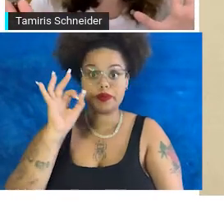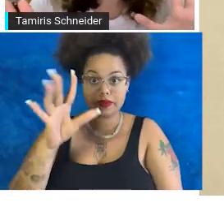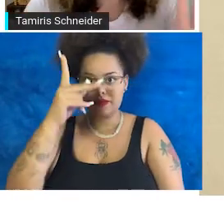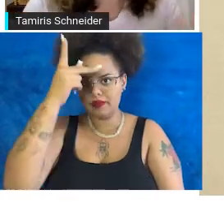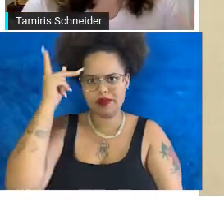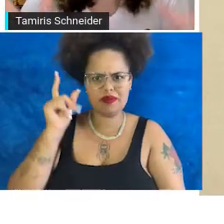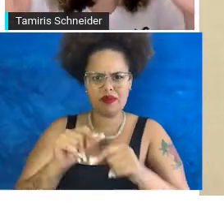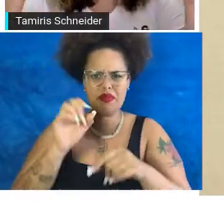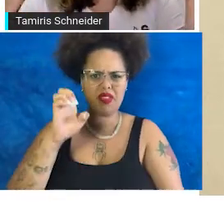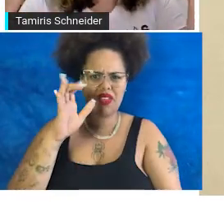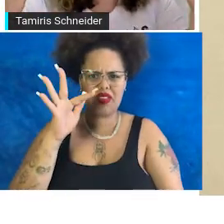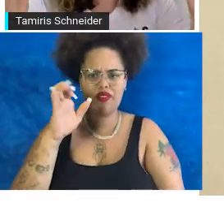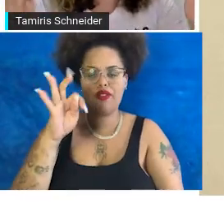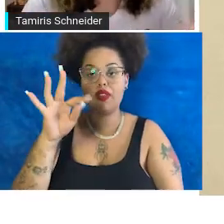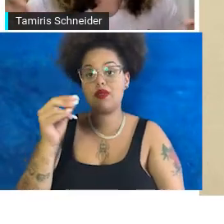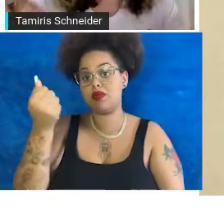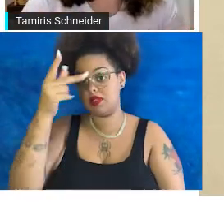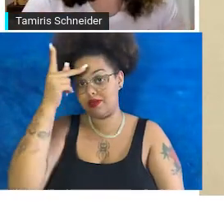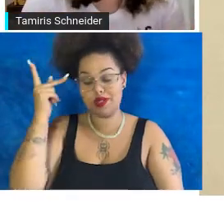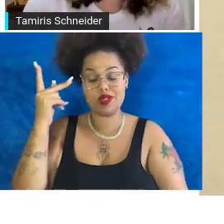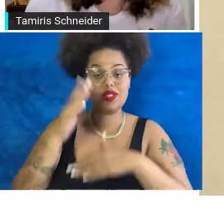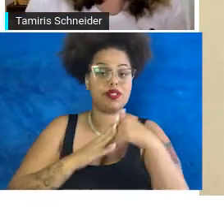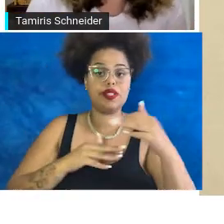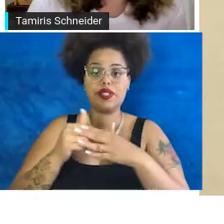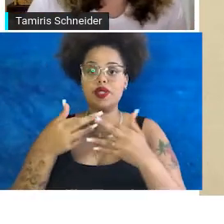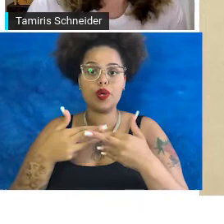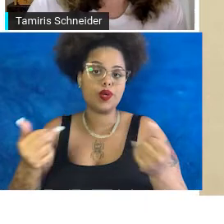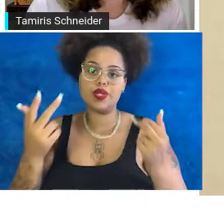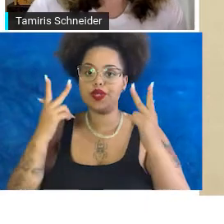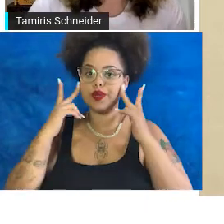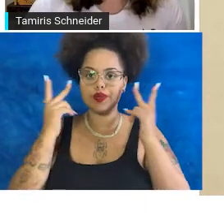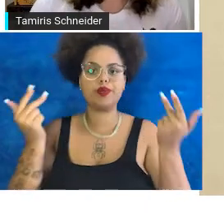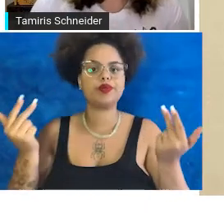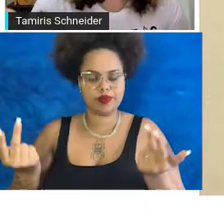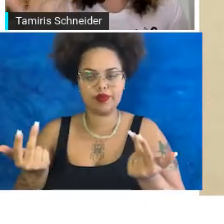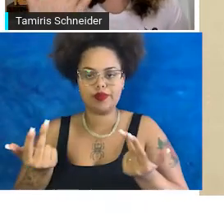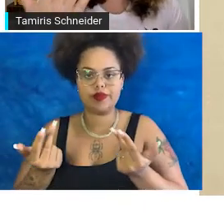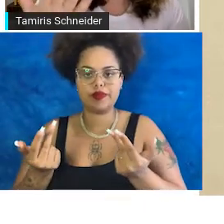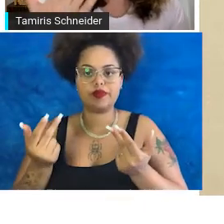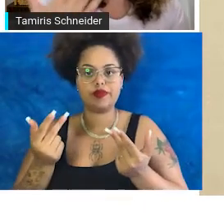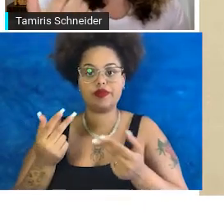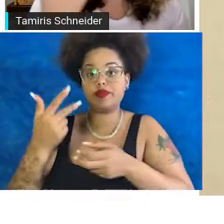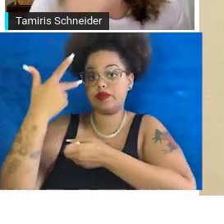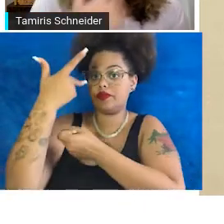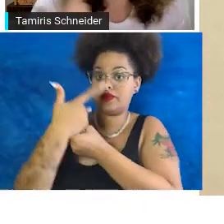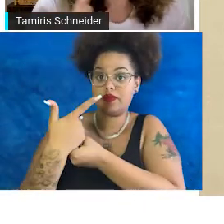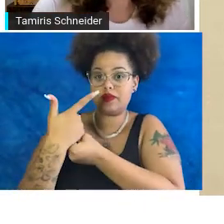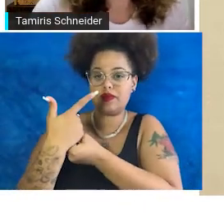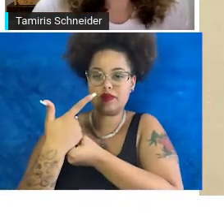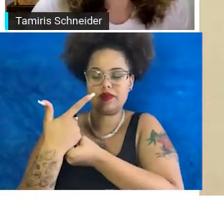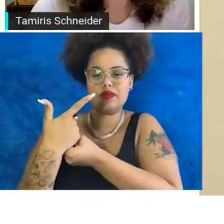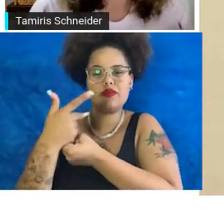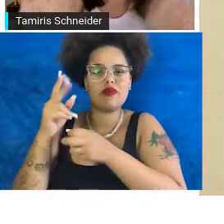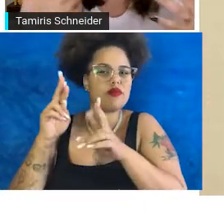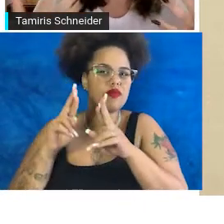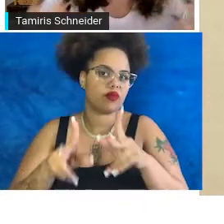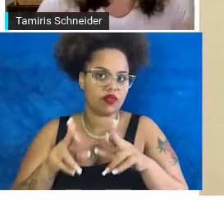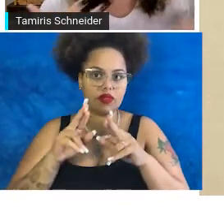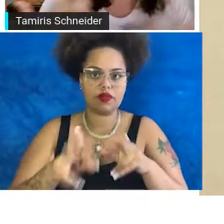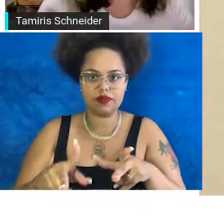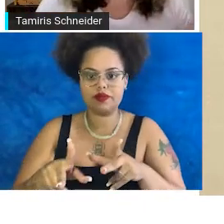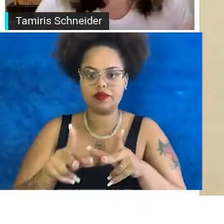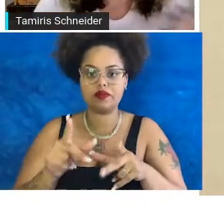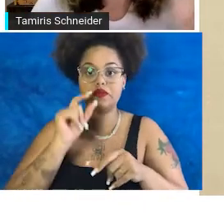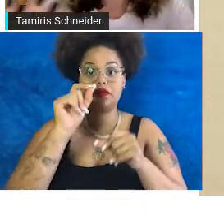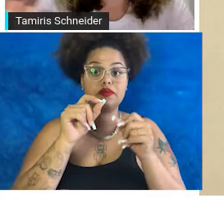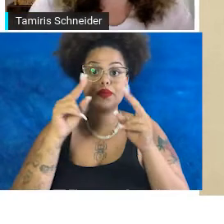para fazer efeito, a gente precisa de pessoas para fazer coisas comuns, né? A câmera imprime de uma forma diferente, né,